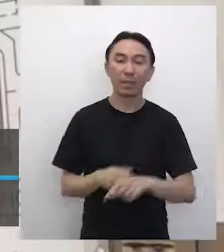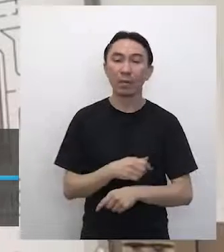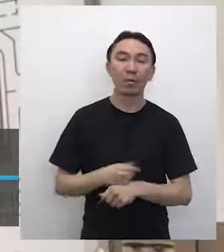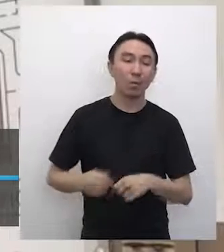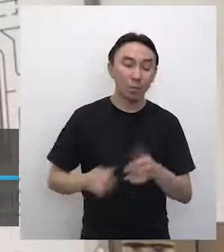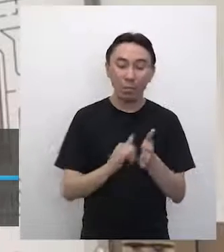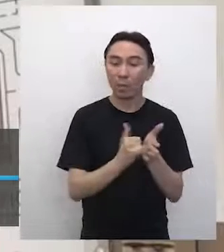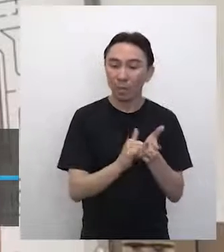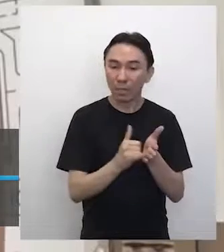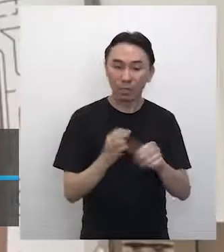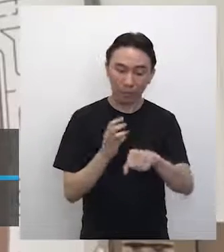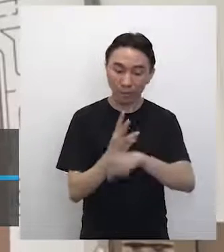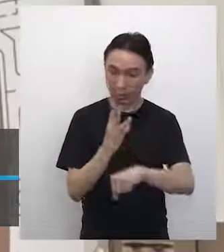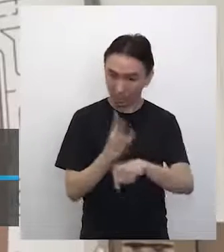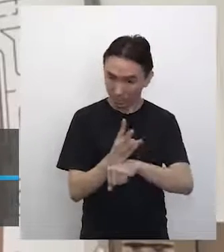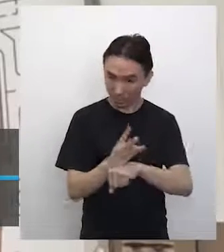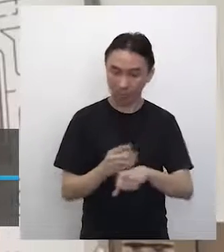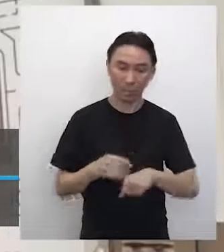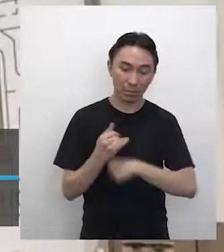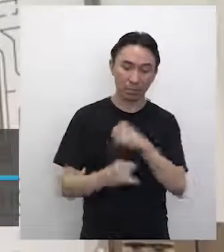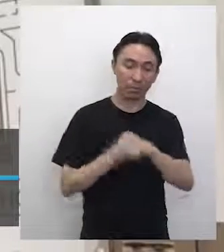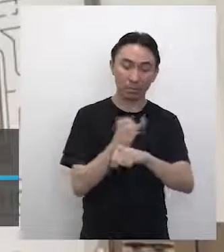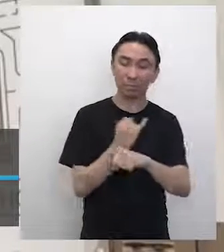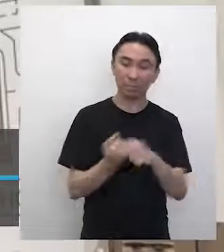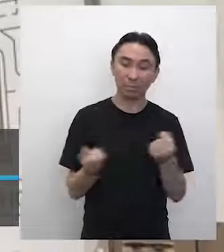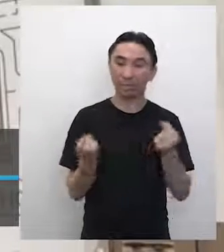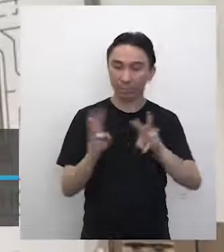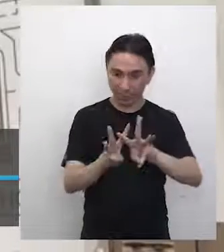5056. E o nosso site